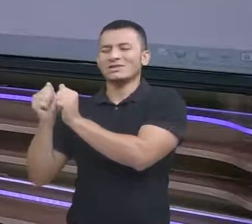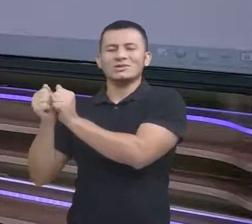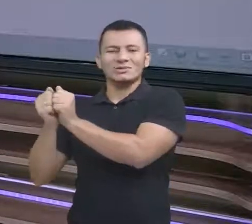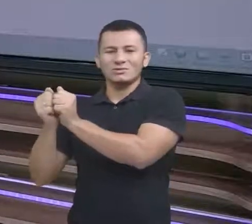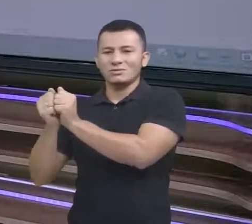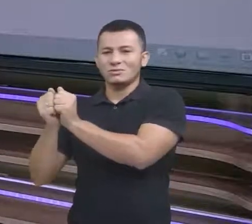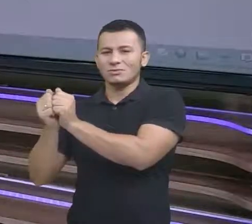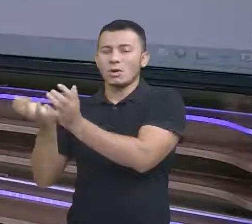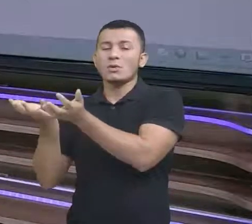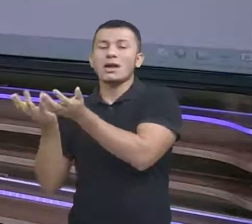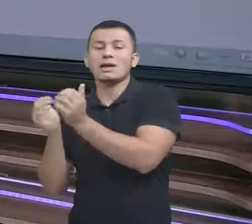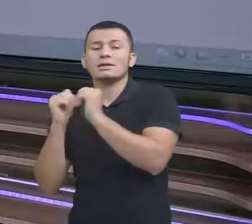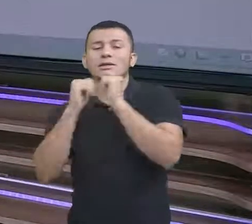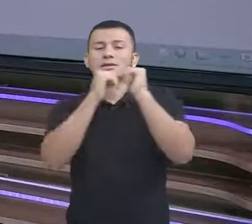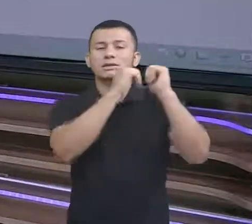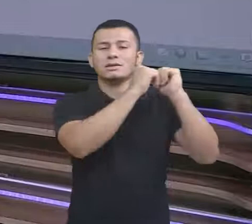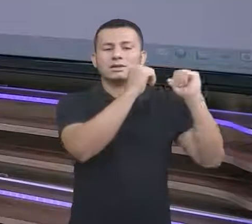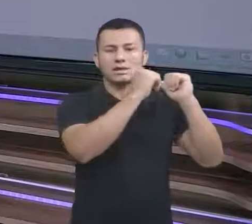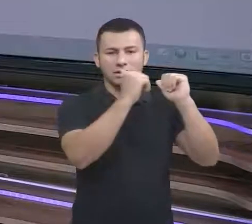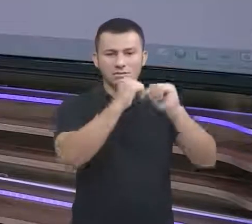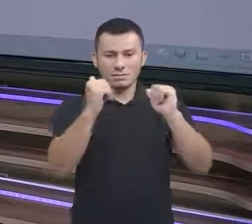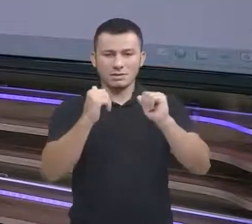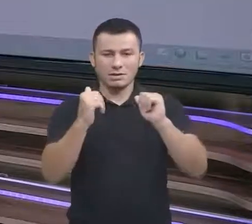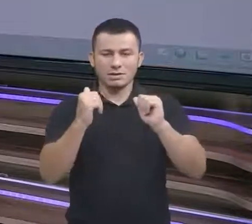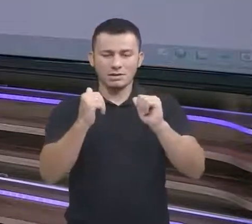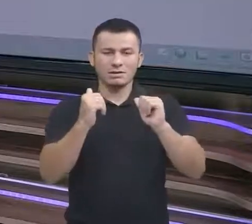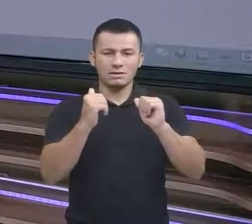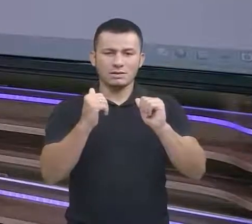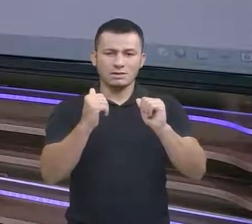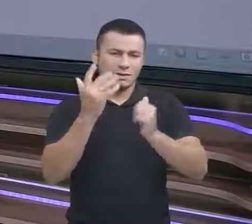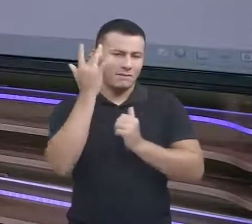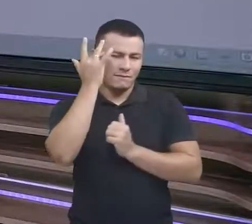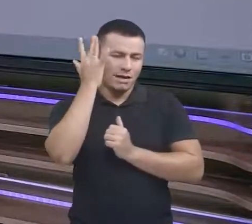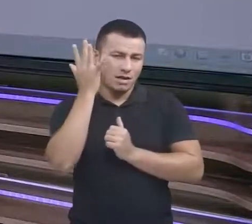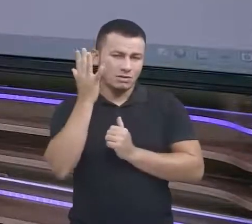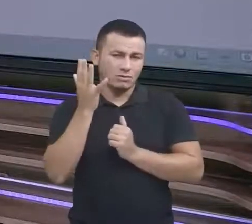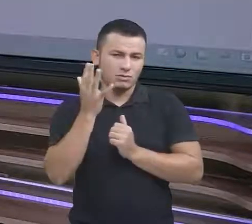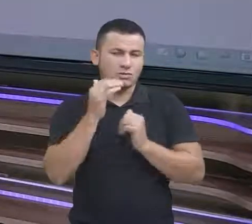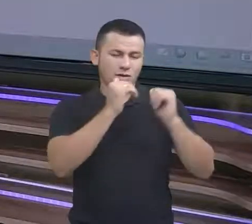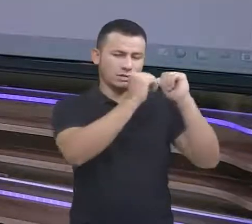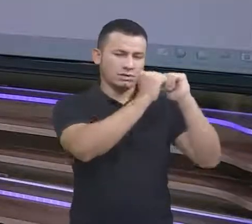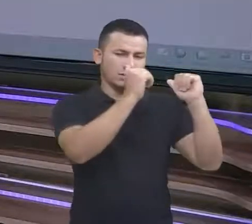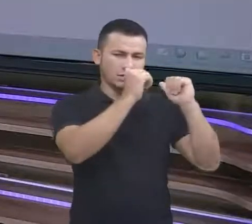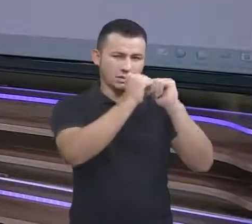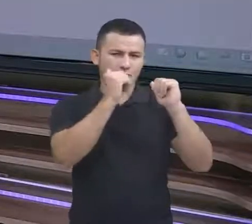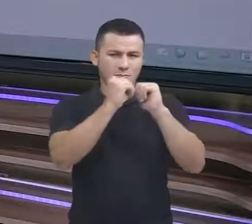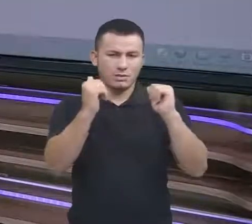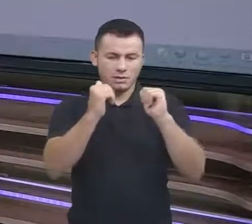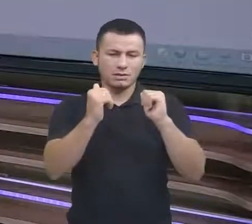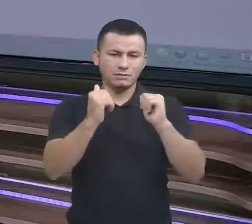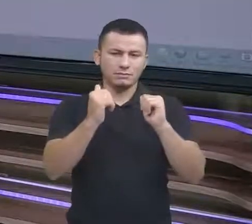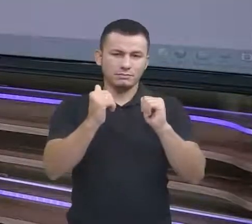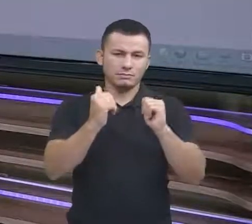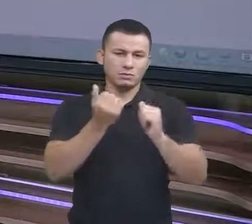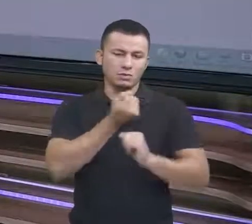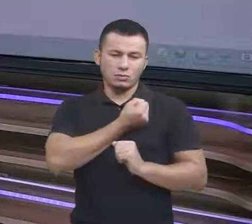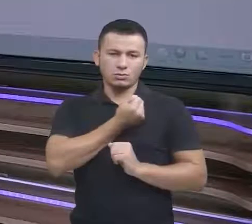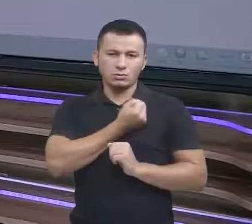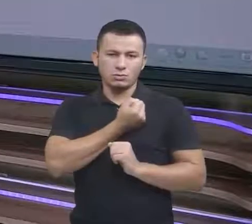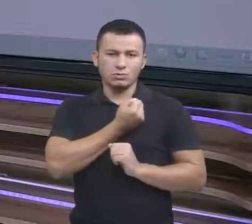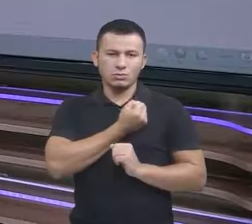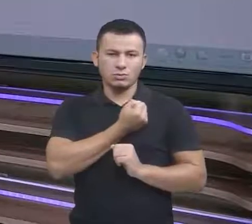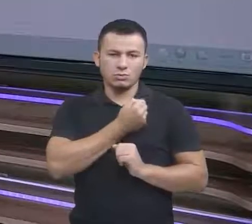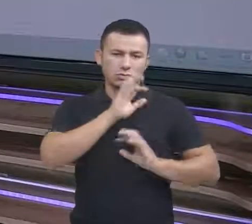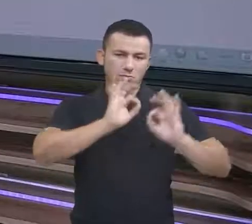vou separar para ficar mais fácil eu vou Deco povo eu vou separar os